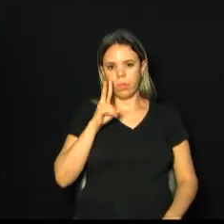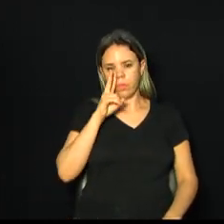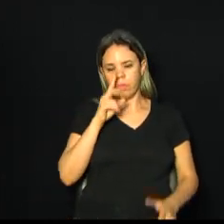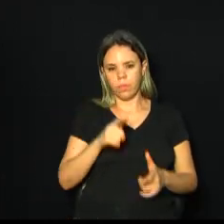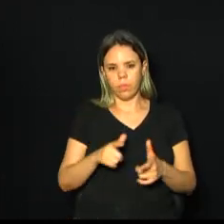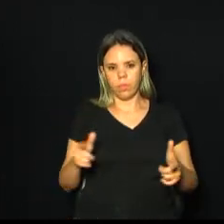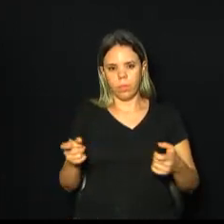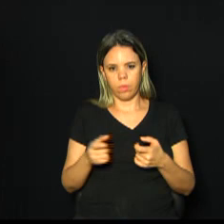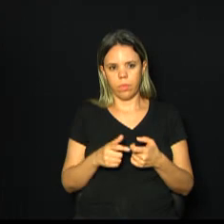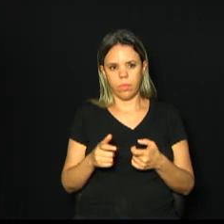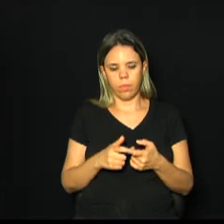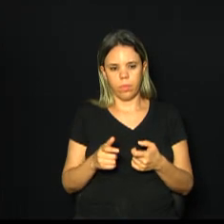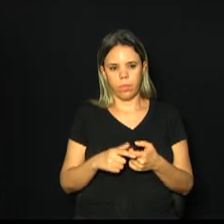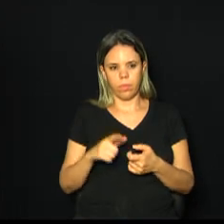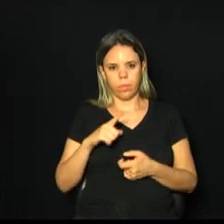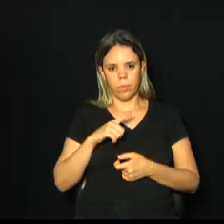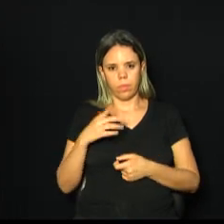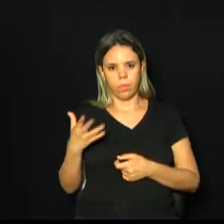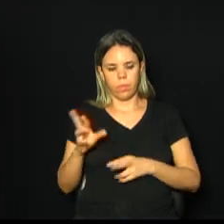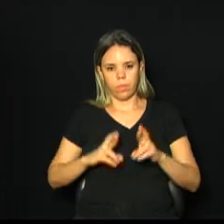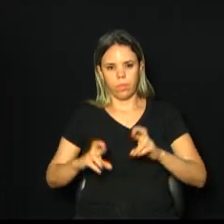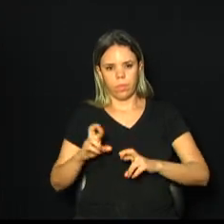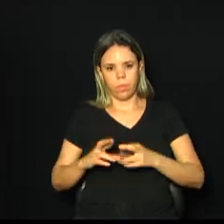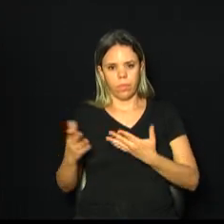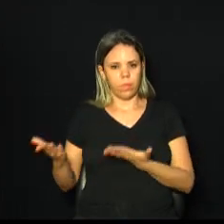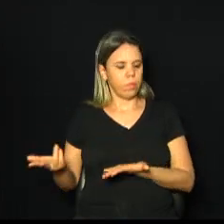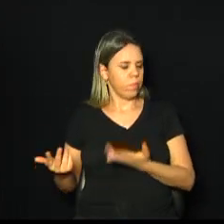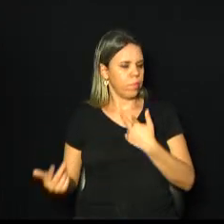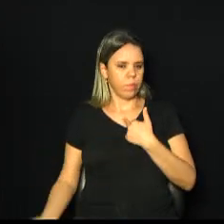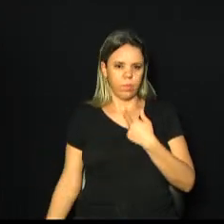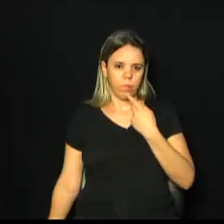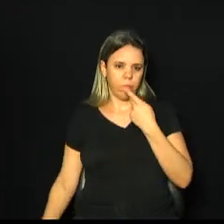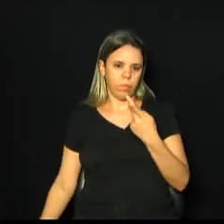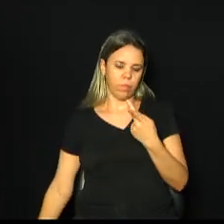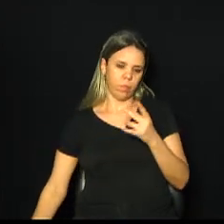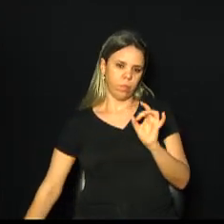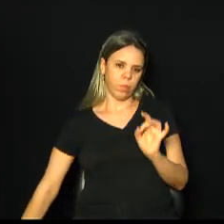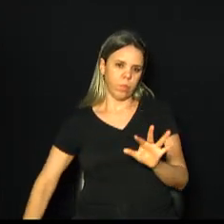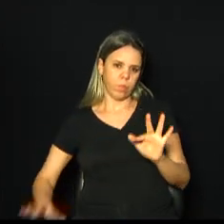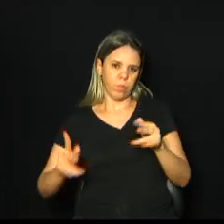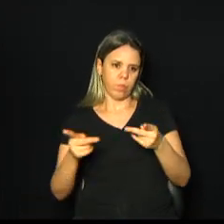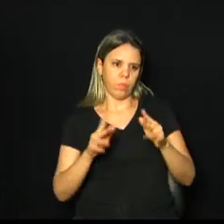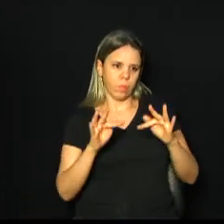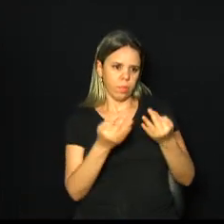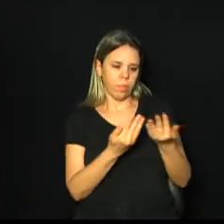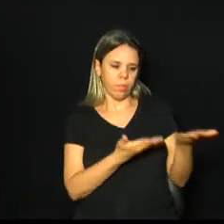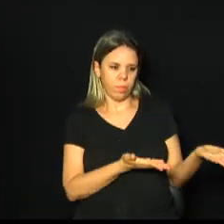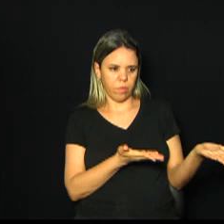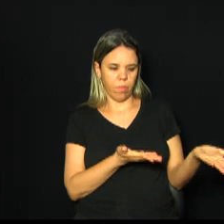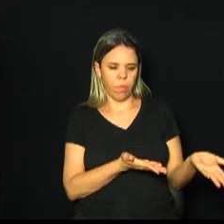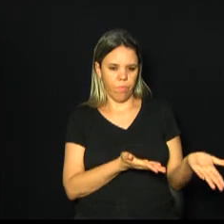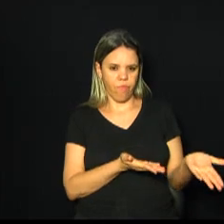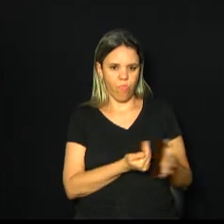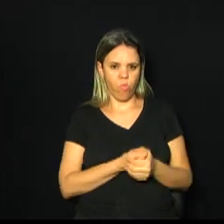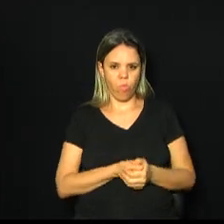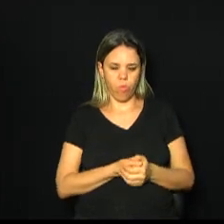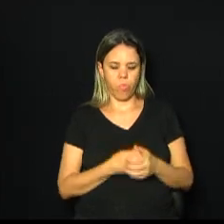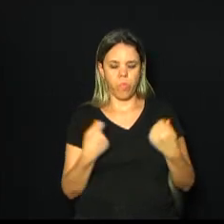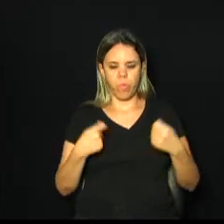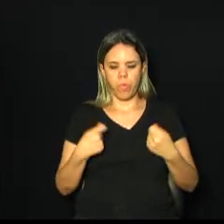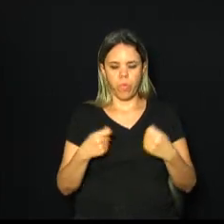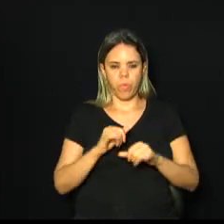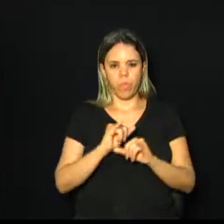Um médico que tem acesso a um exame desse, ele não pode simplesmente chamar a família e falar, olha, vem aqui que eu preciso te dar